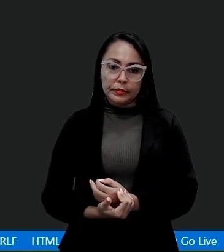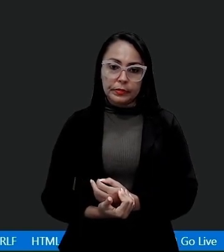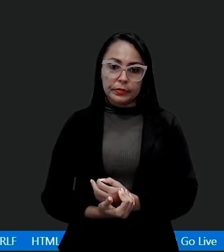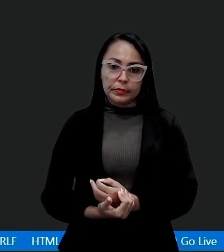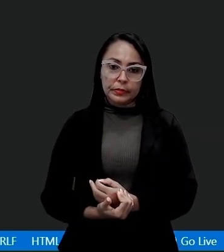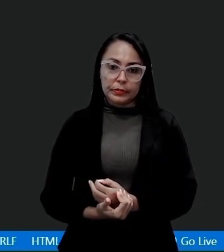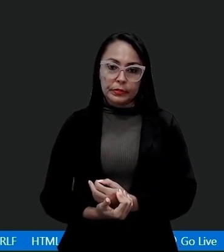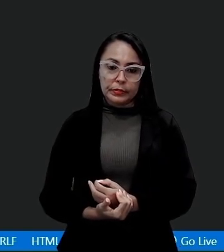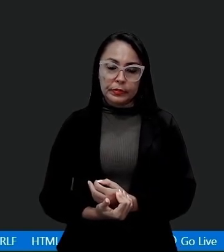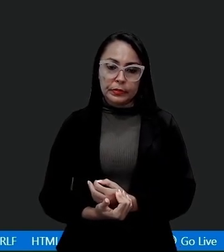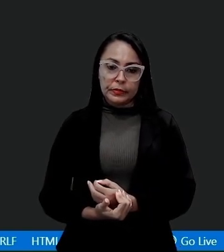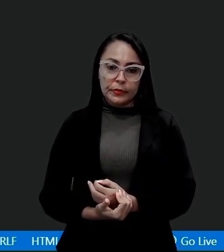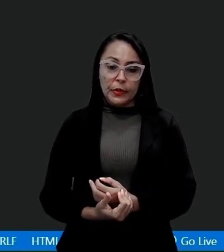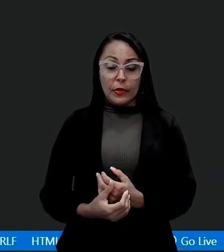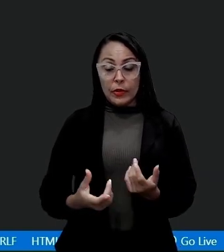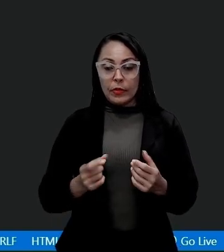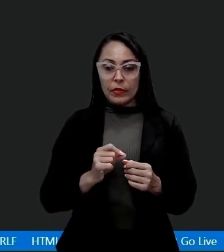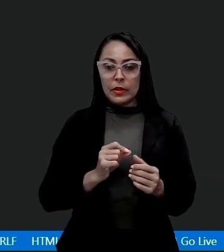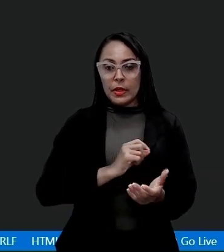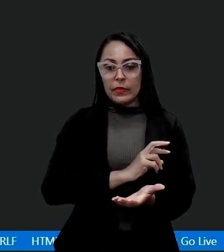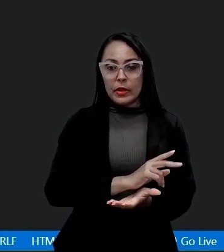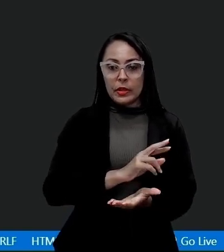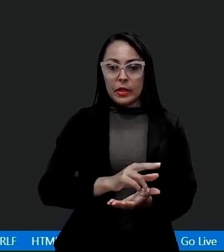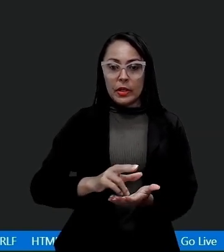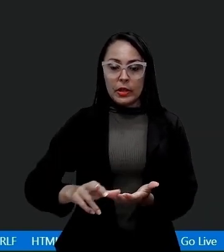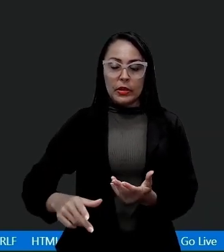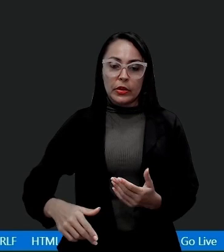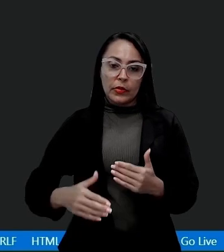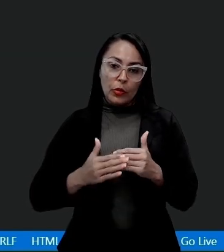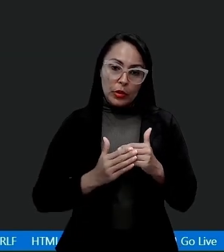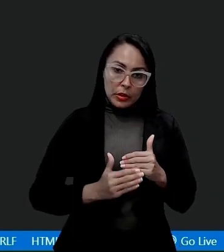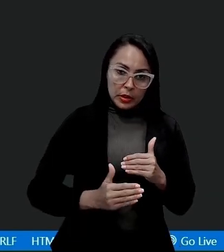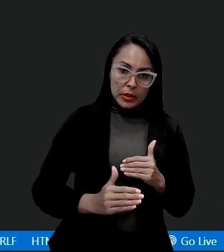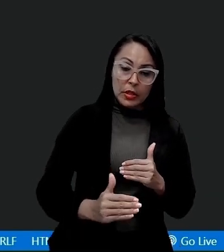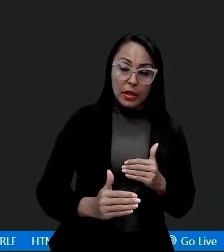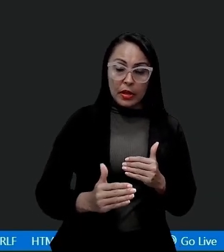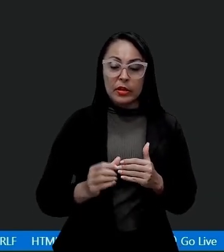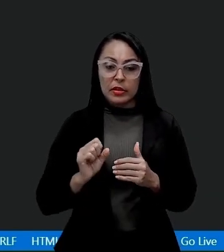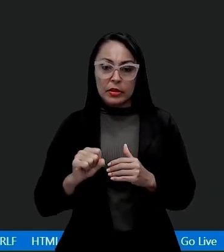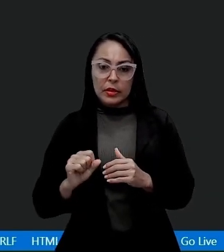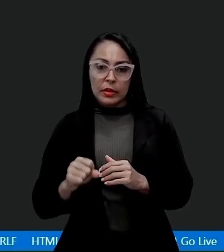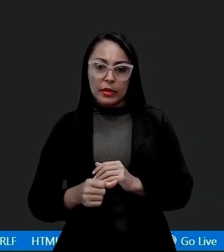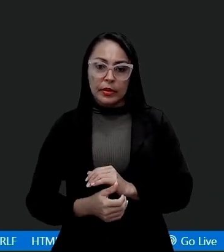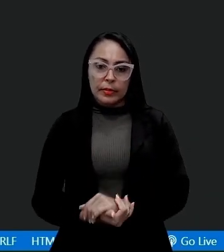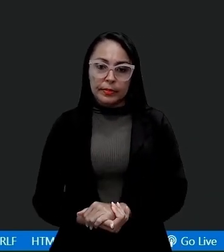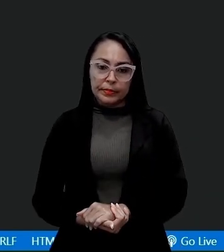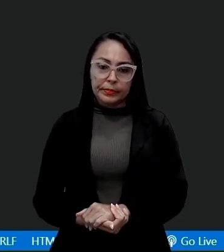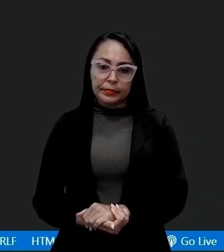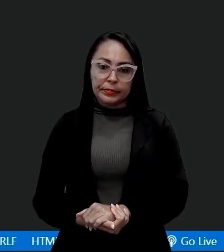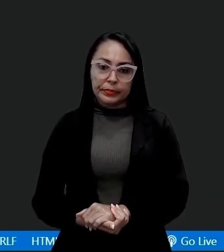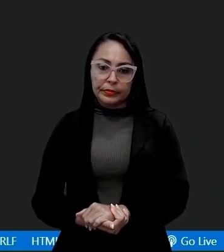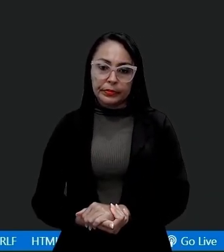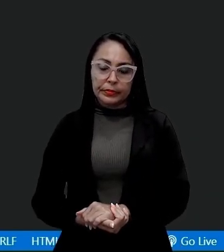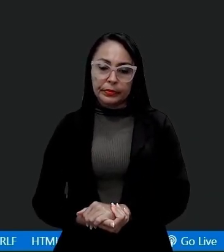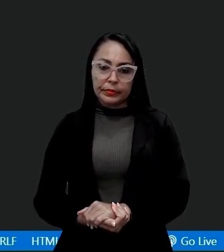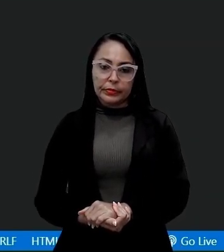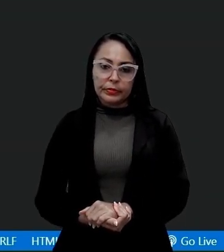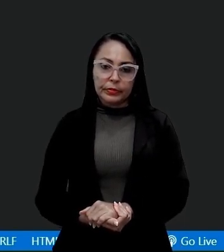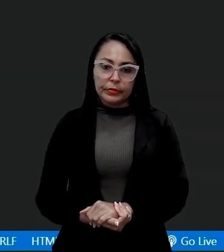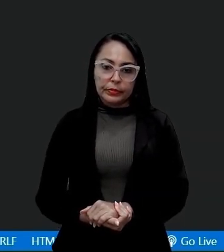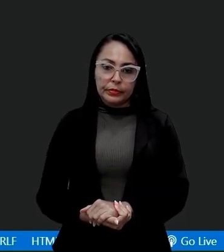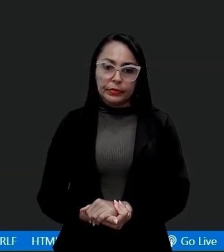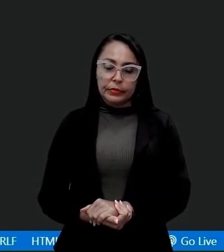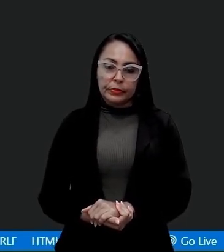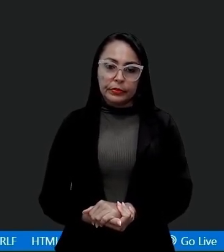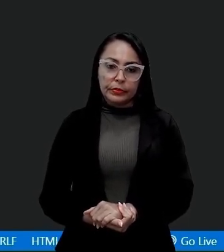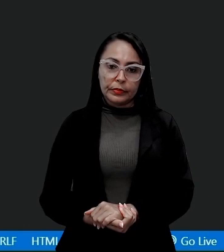as variáveis. Vou iniciar a variável Sith, também com 0, e